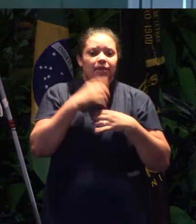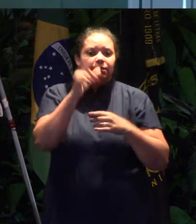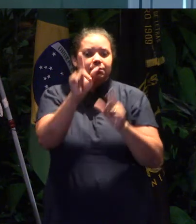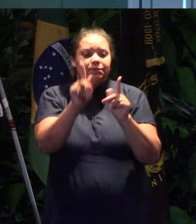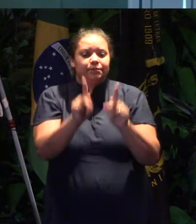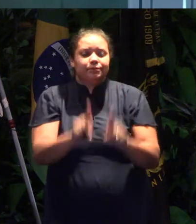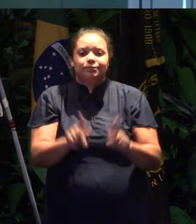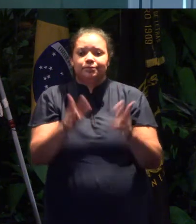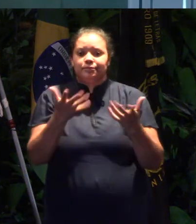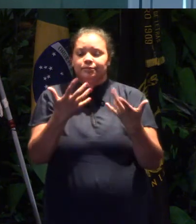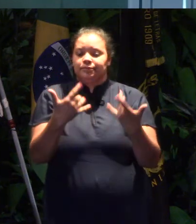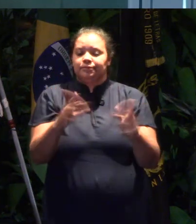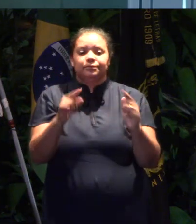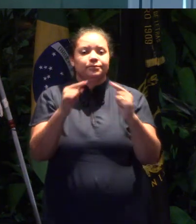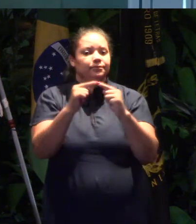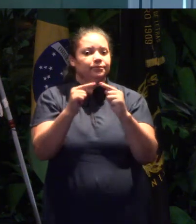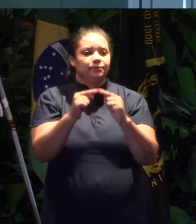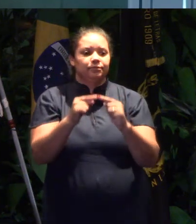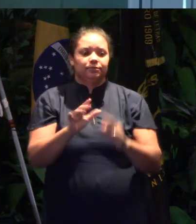de uma sociedade que se degrada.